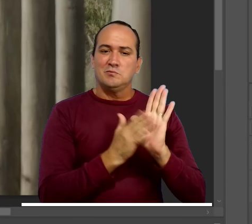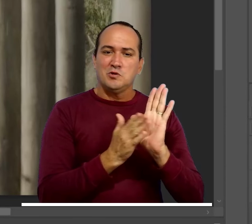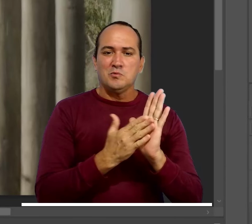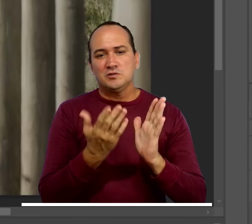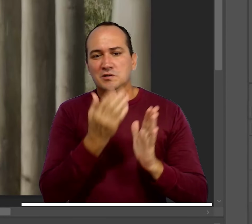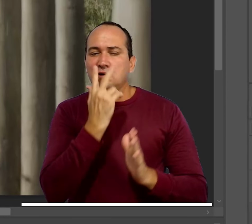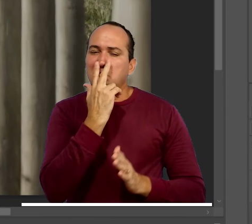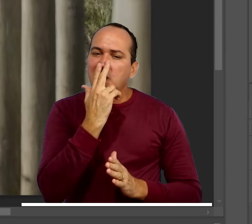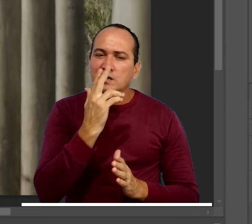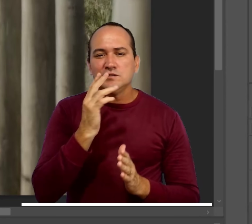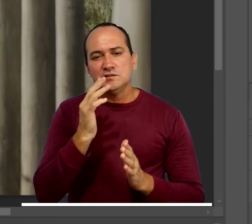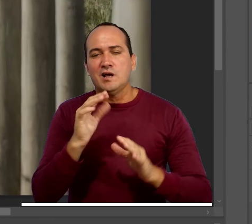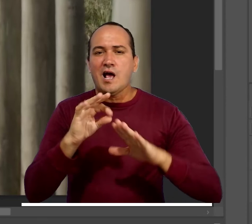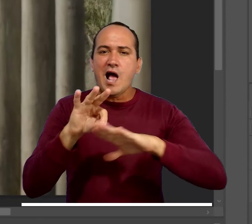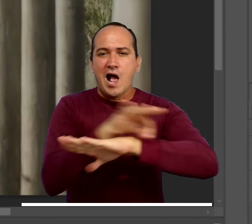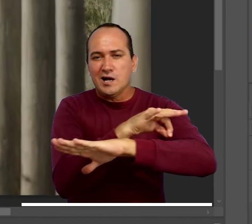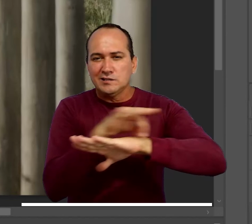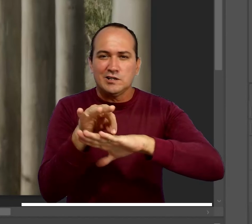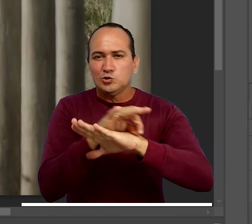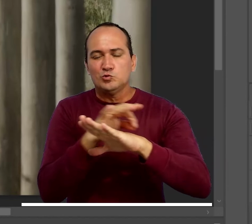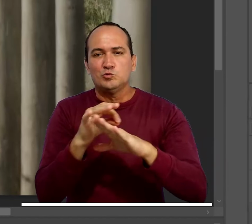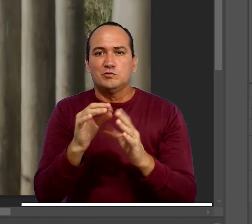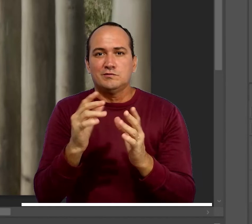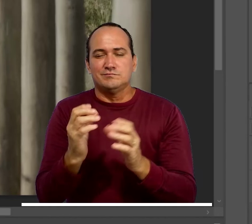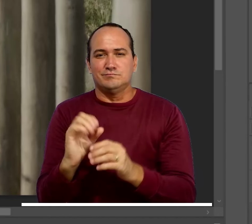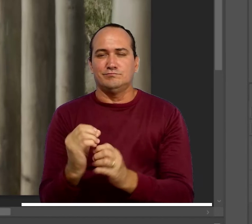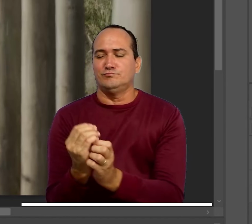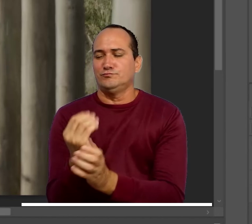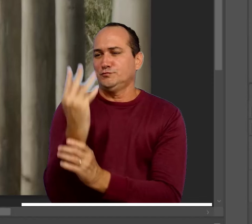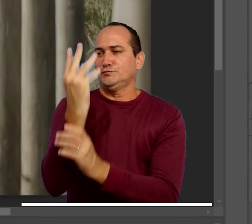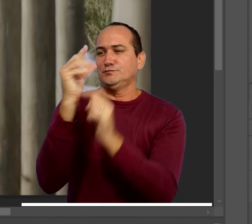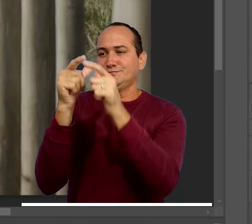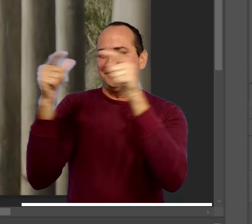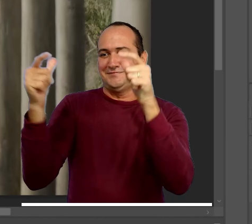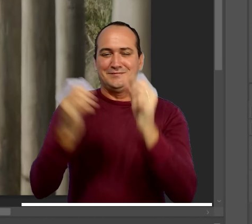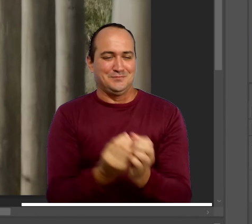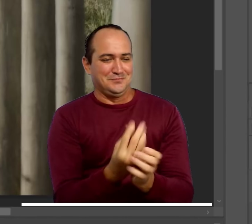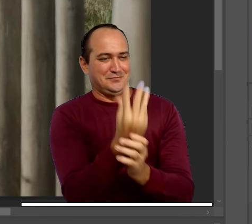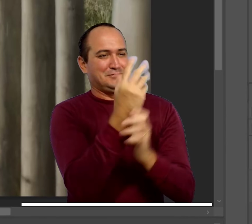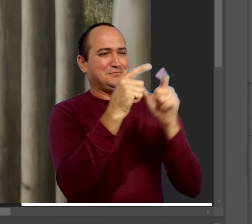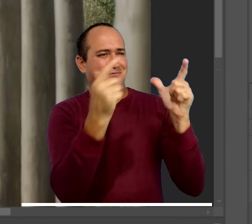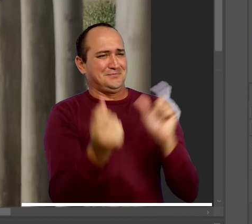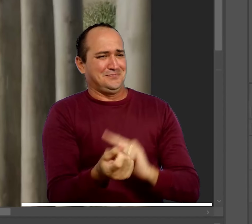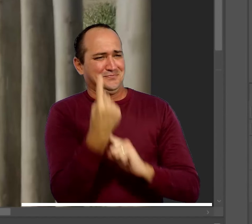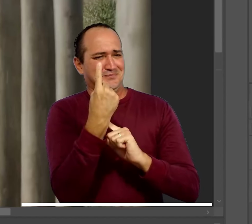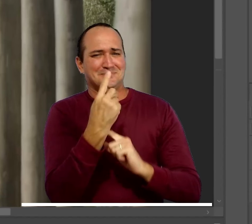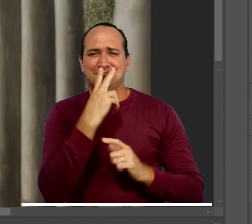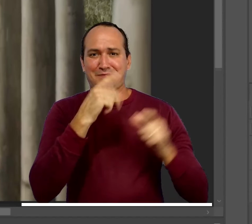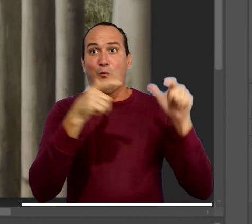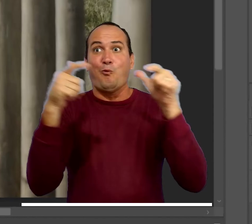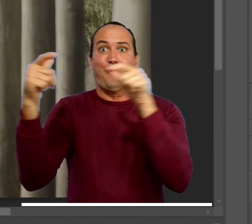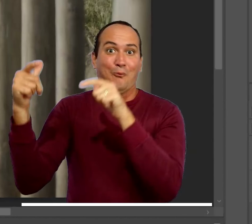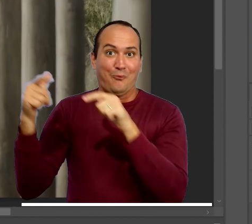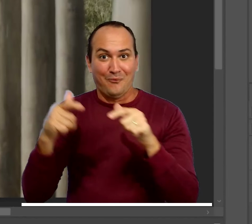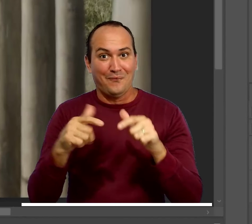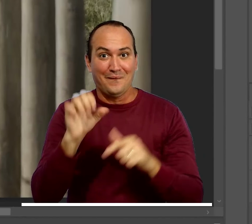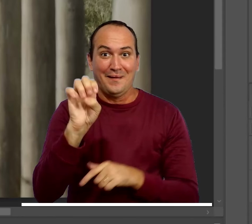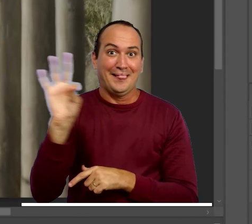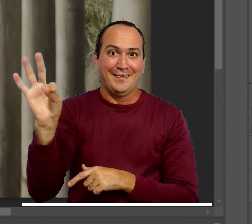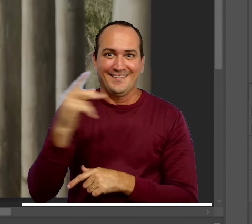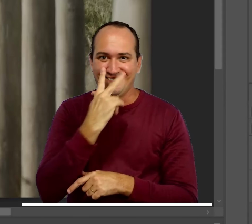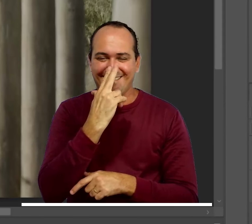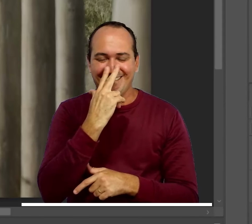assim, uma coisa meio arquitetura, uns cogumelos aqui misturados com um disco voador, sei lá o que é isso. Mas ficou bem diferente,